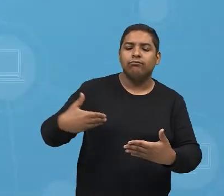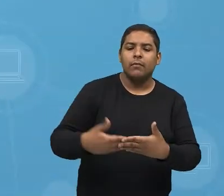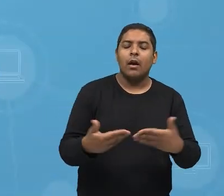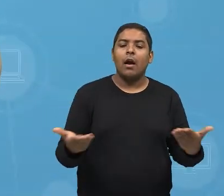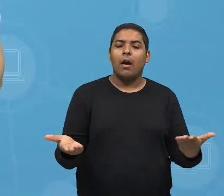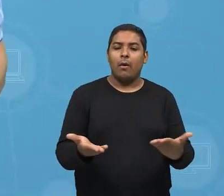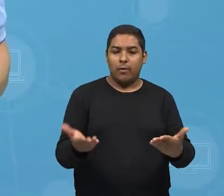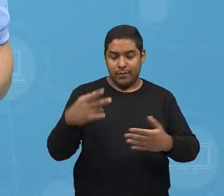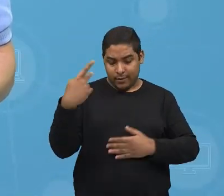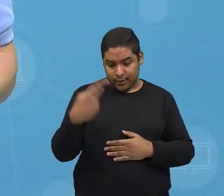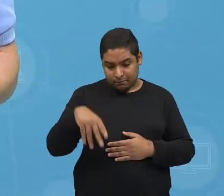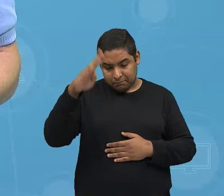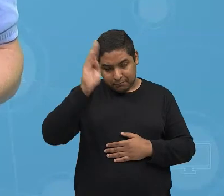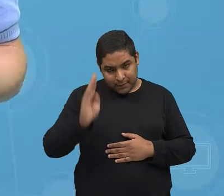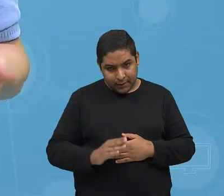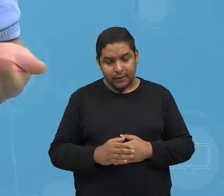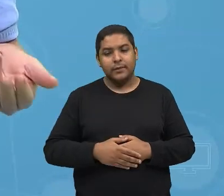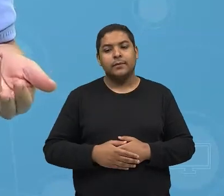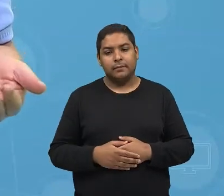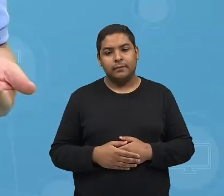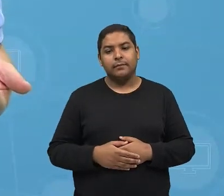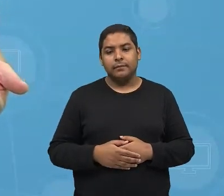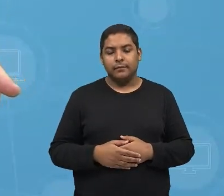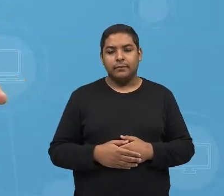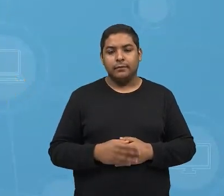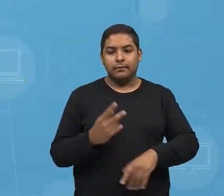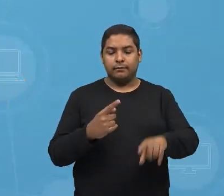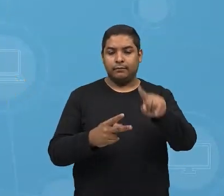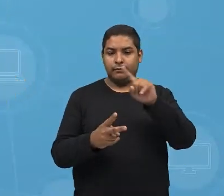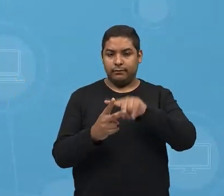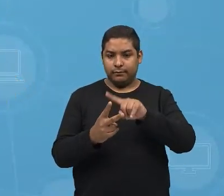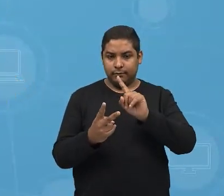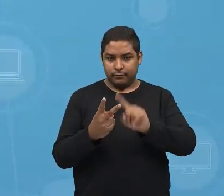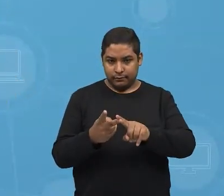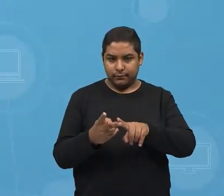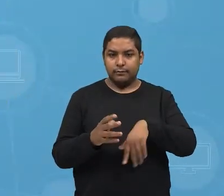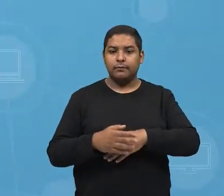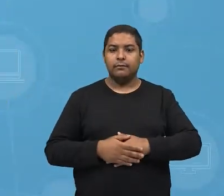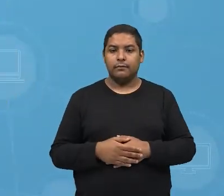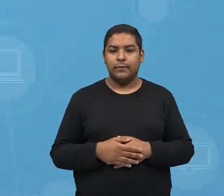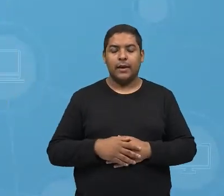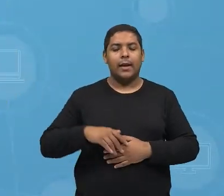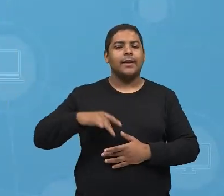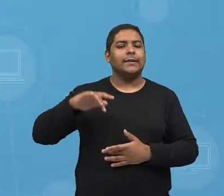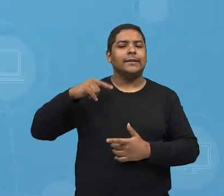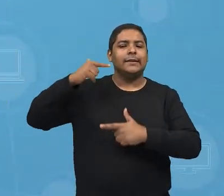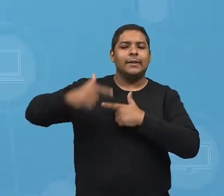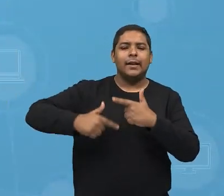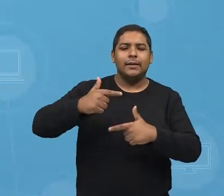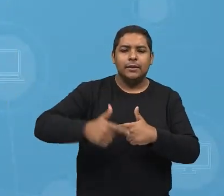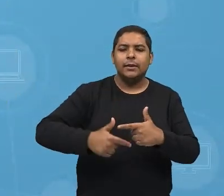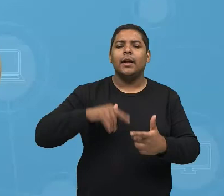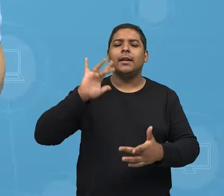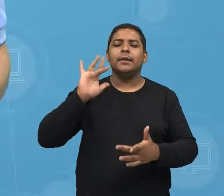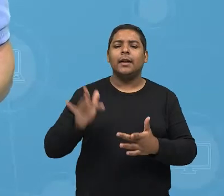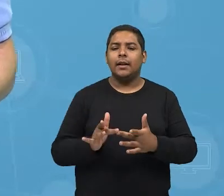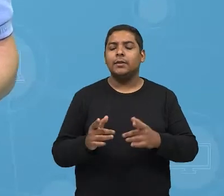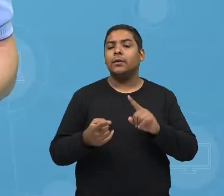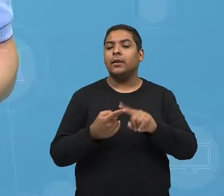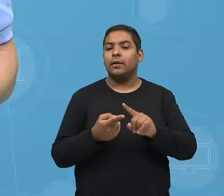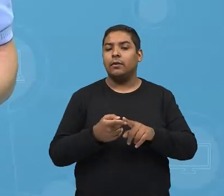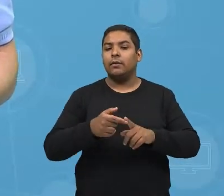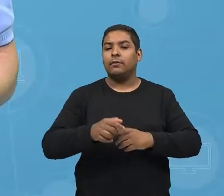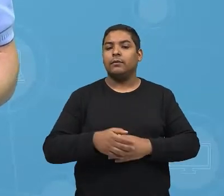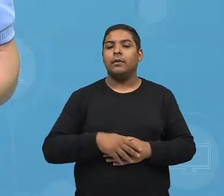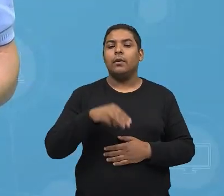No Brasil, que falamos de dois estilos de dança de salão super tradicionais, super clássicos do Brasil, que é o quê?